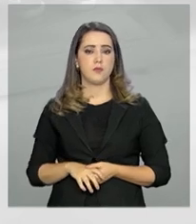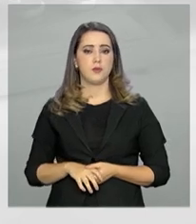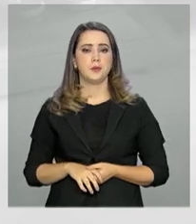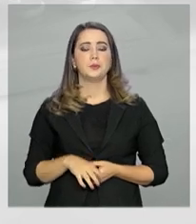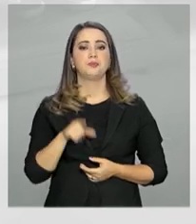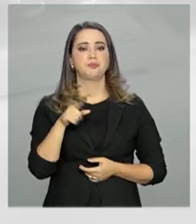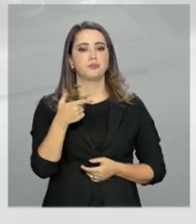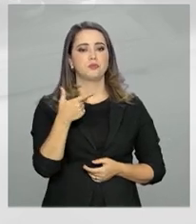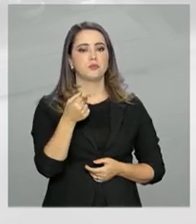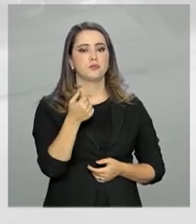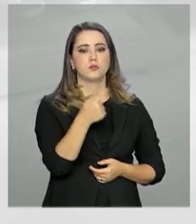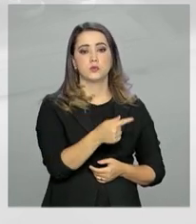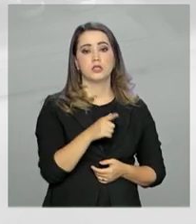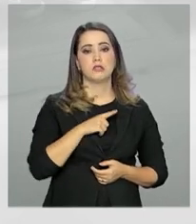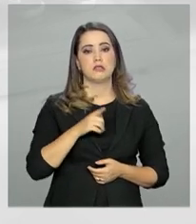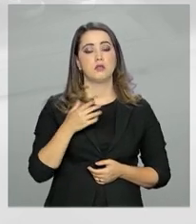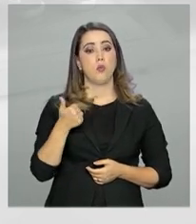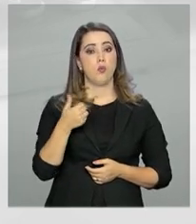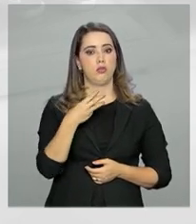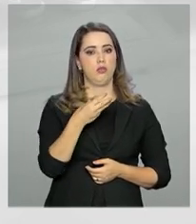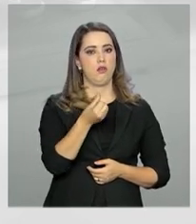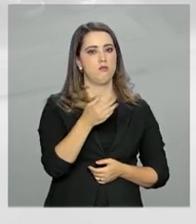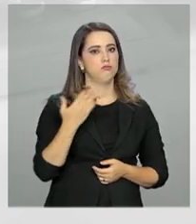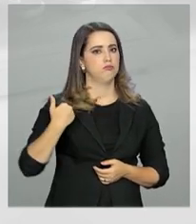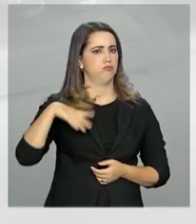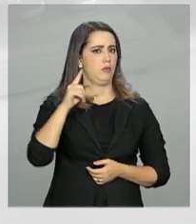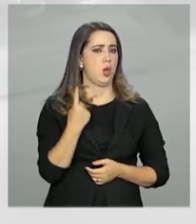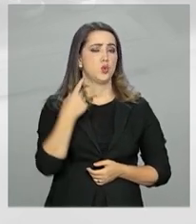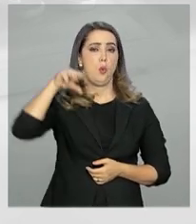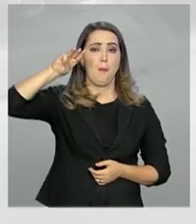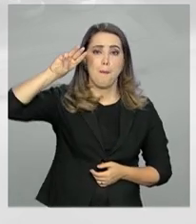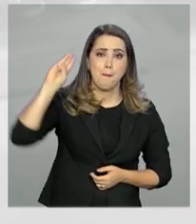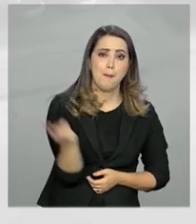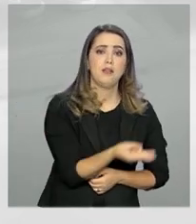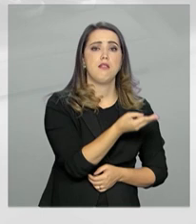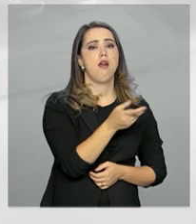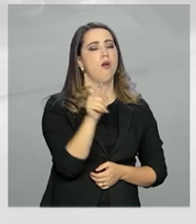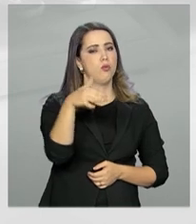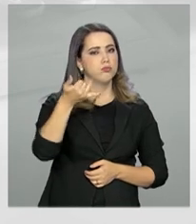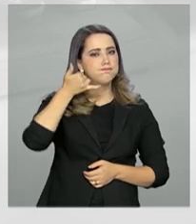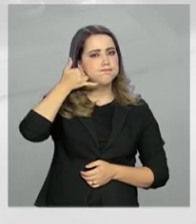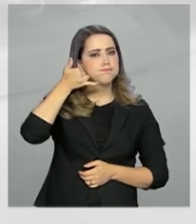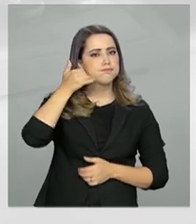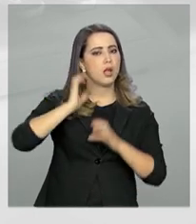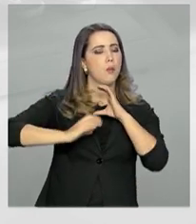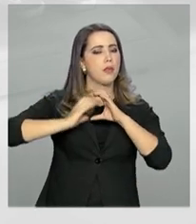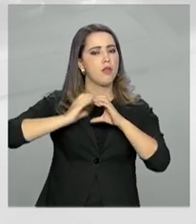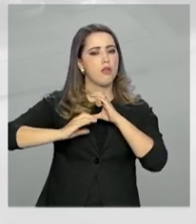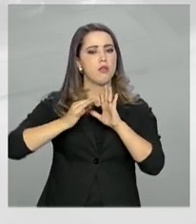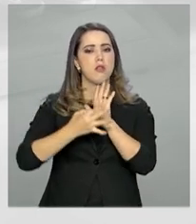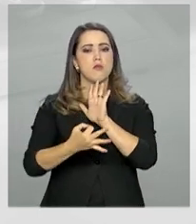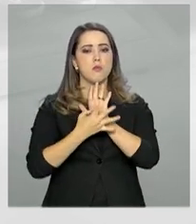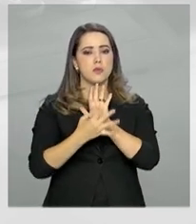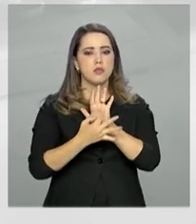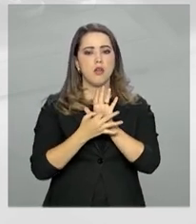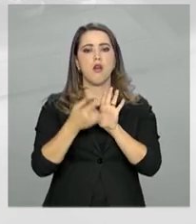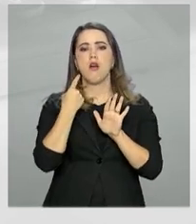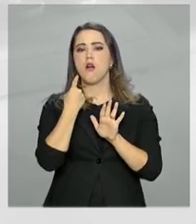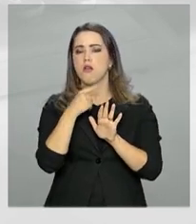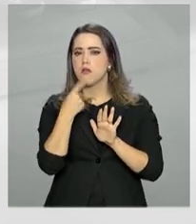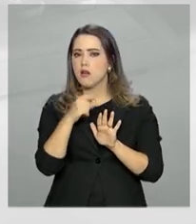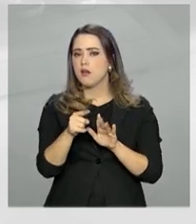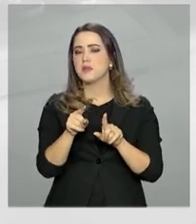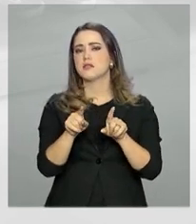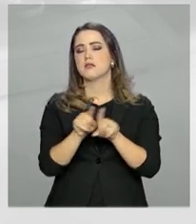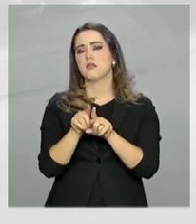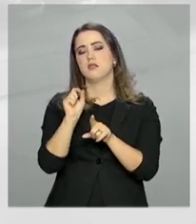registrou 1 milhão e 300 mil contatos além de registrar reclamações ou elogios você também pode solicitar